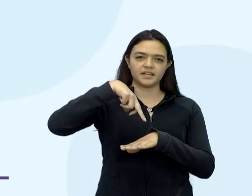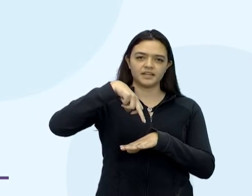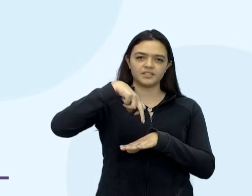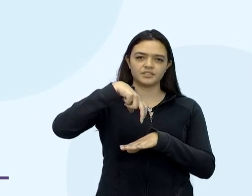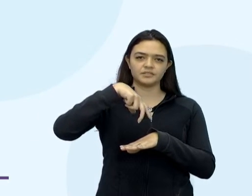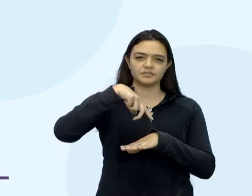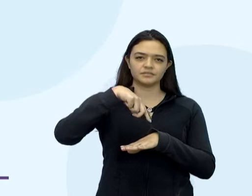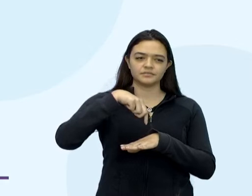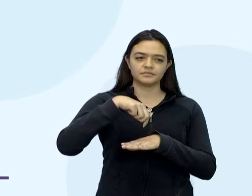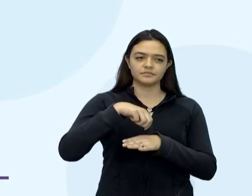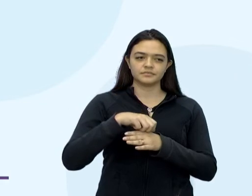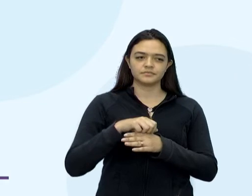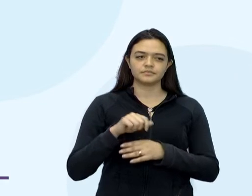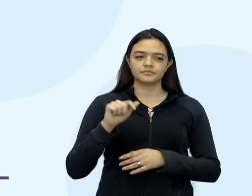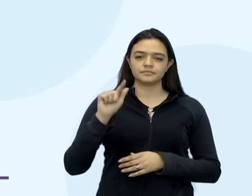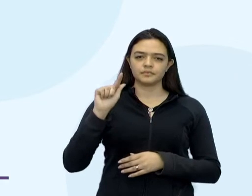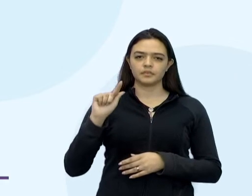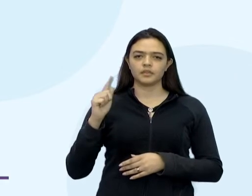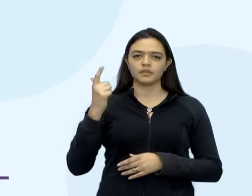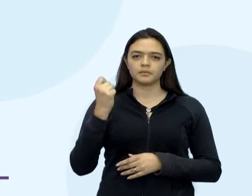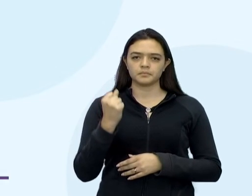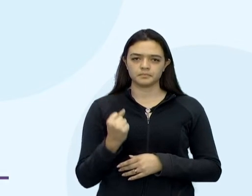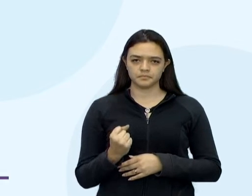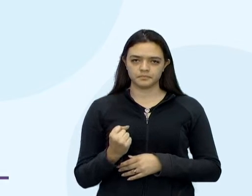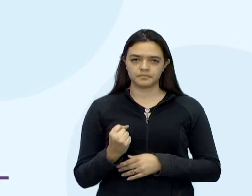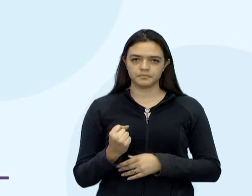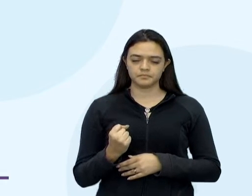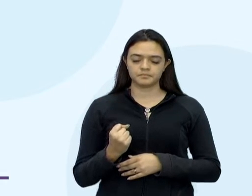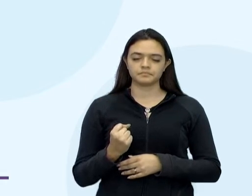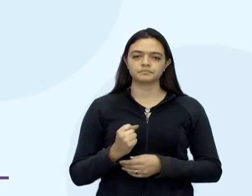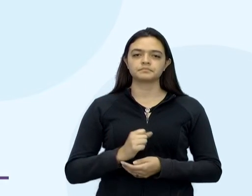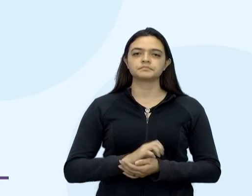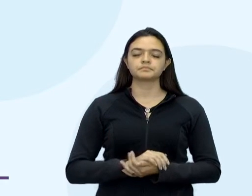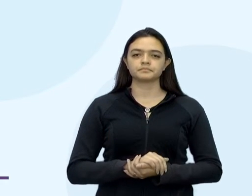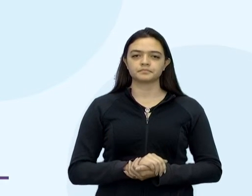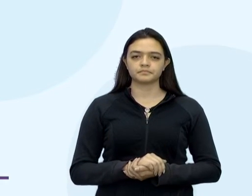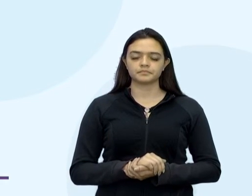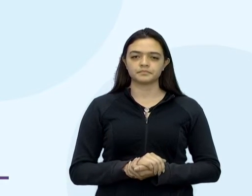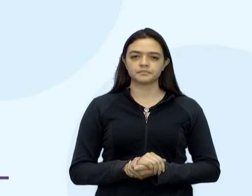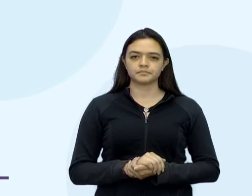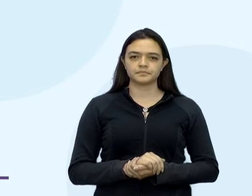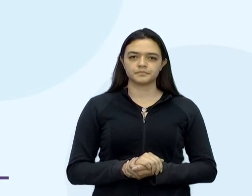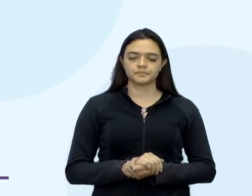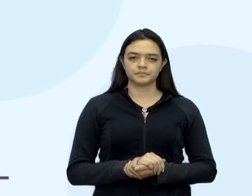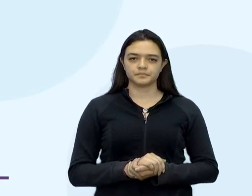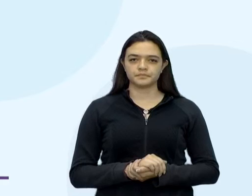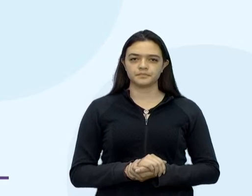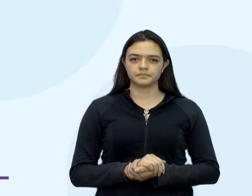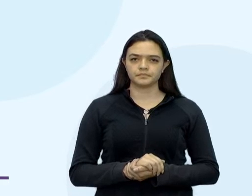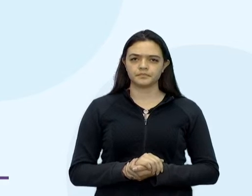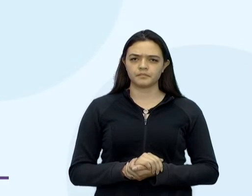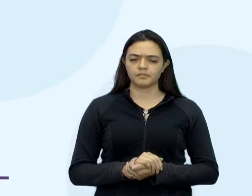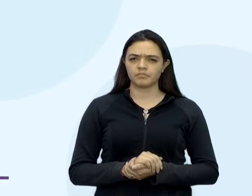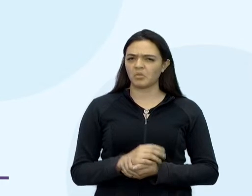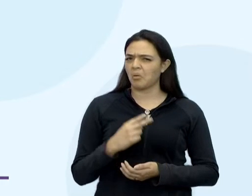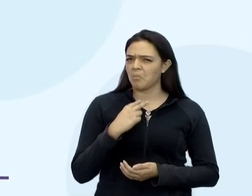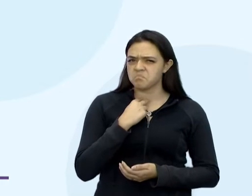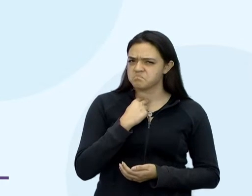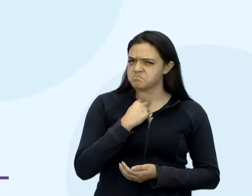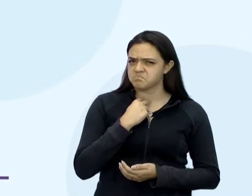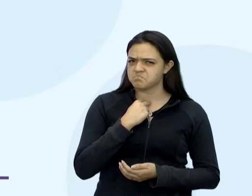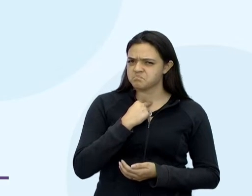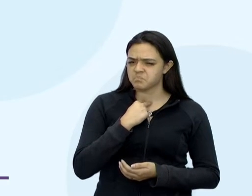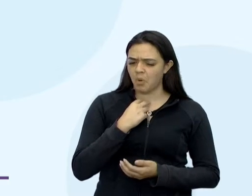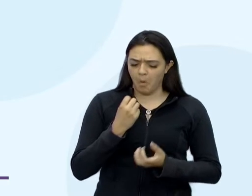a gente considera que tem a nossa massa mais concentrada. E aí você não pode...